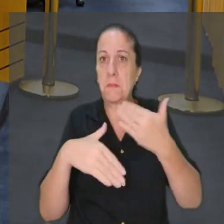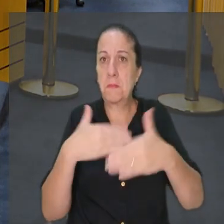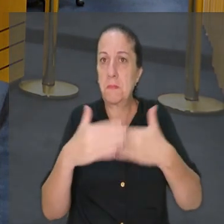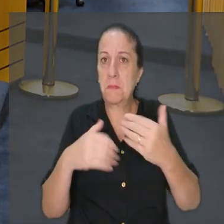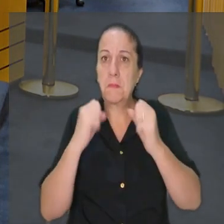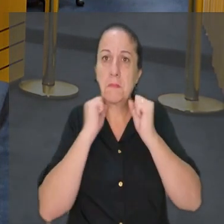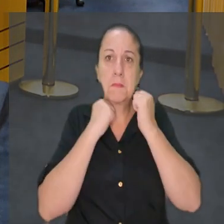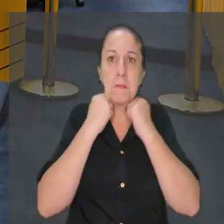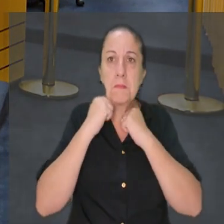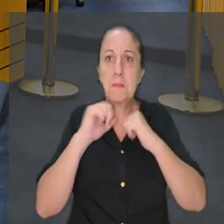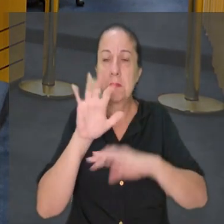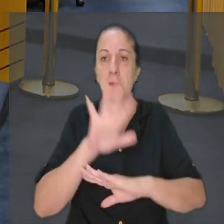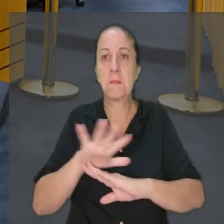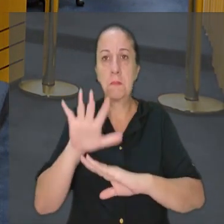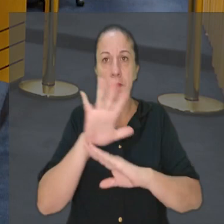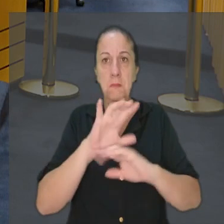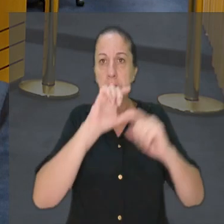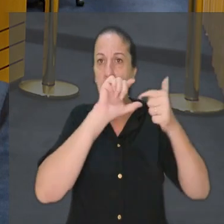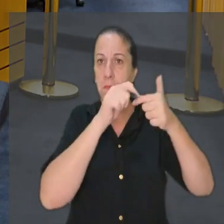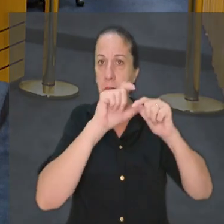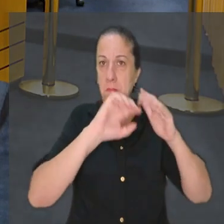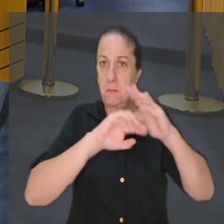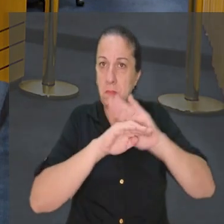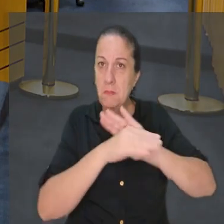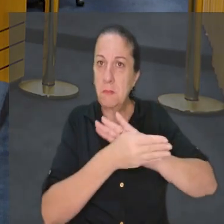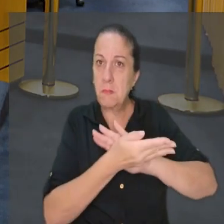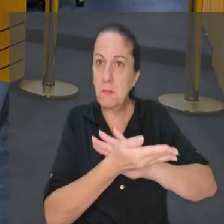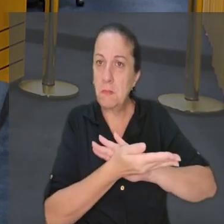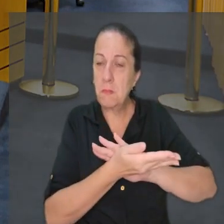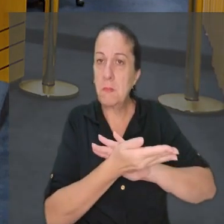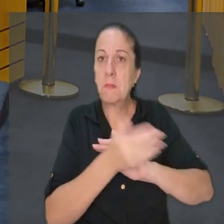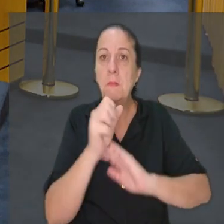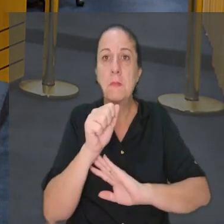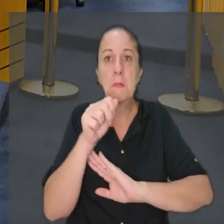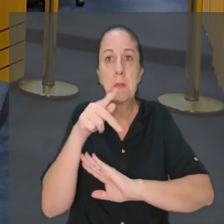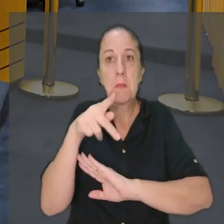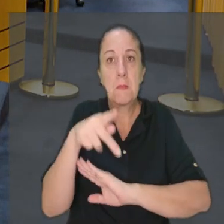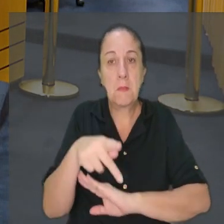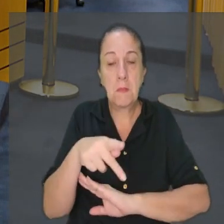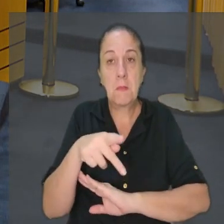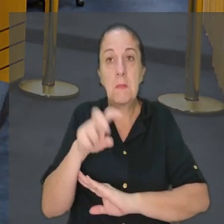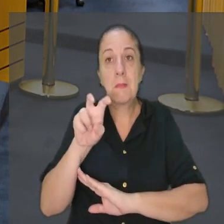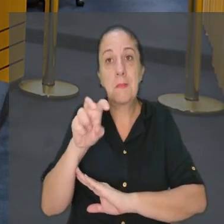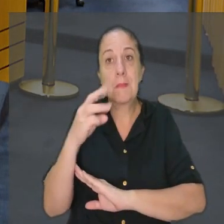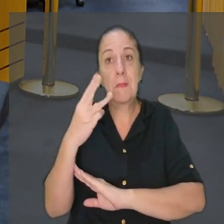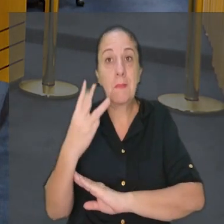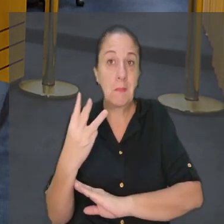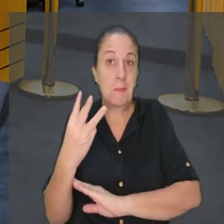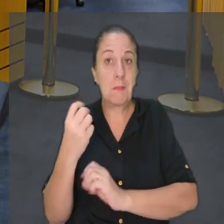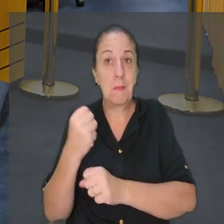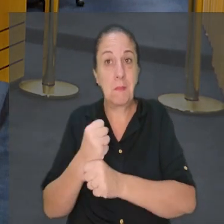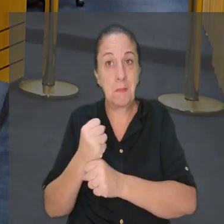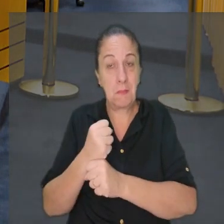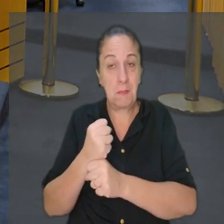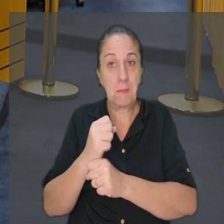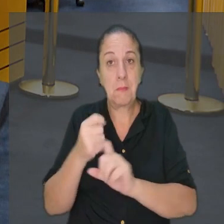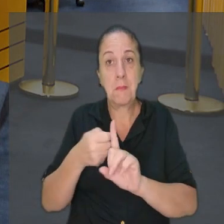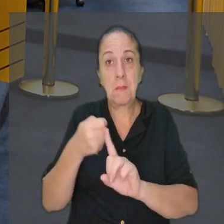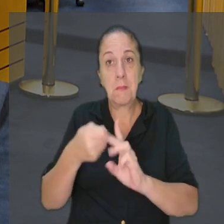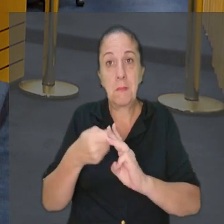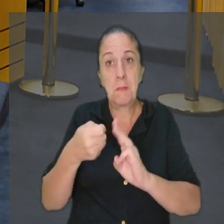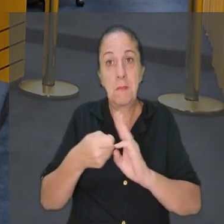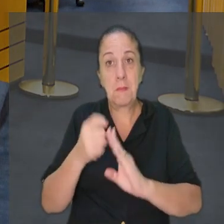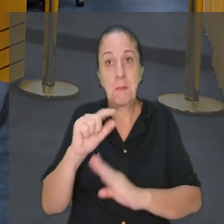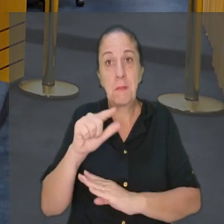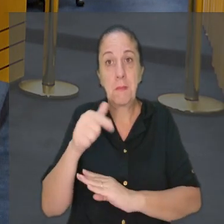desenvolver ansiedade generalizada, transtorno de adaptação e teve de ser aposentado por invalidez aos 53 anos. Meses depois,